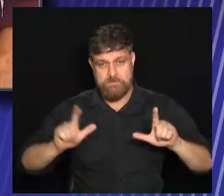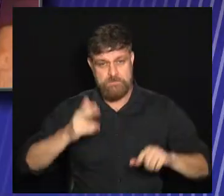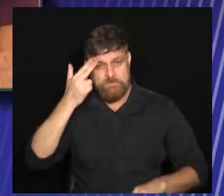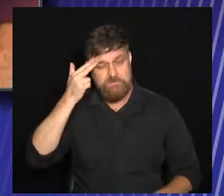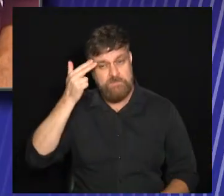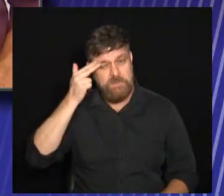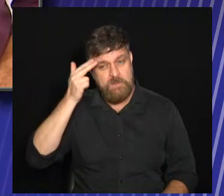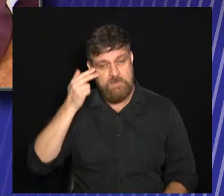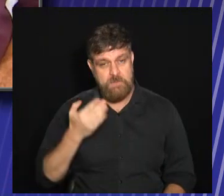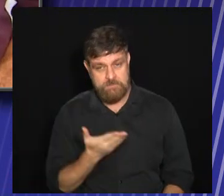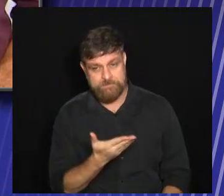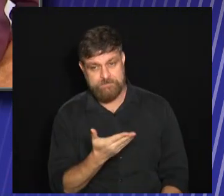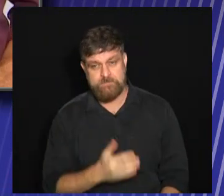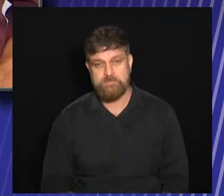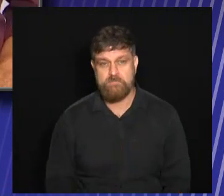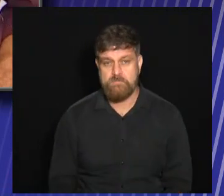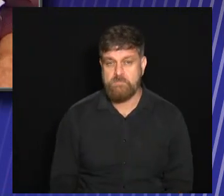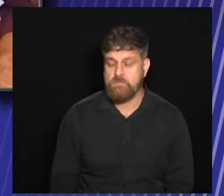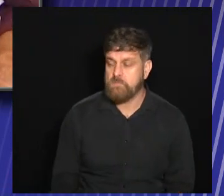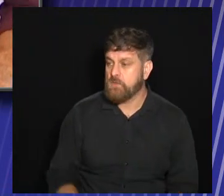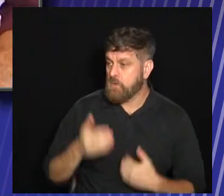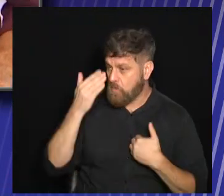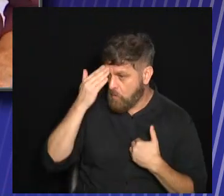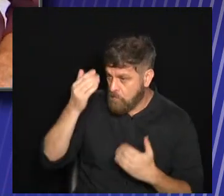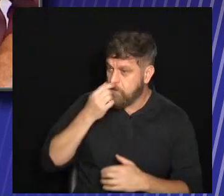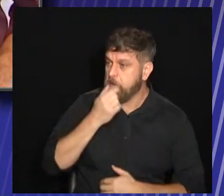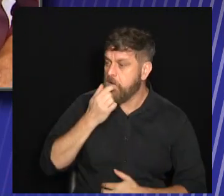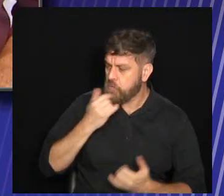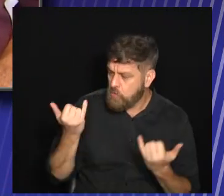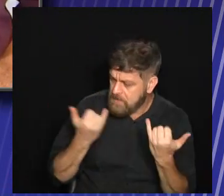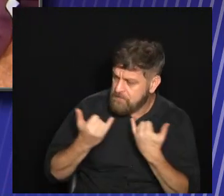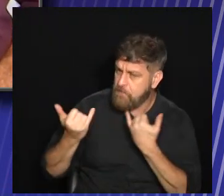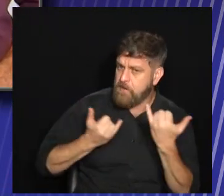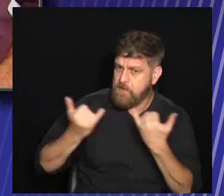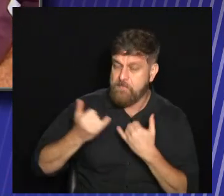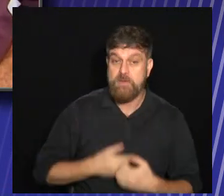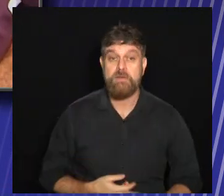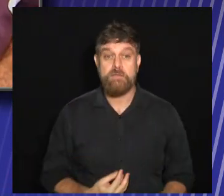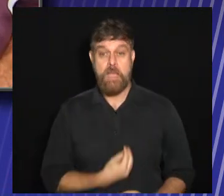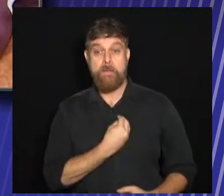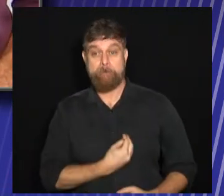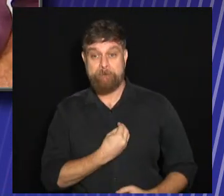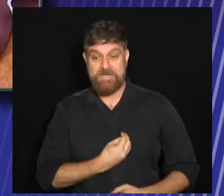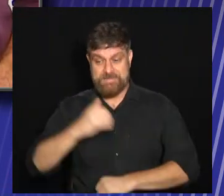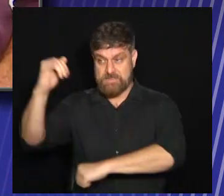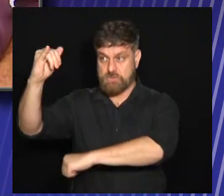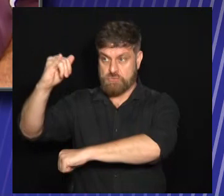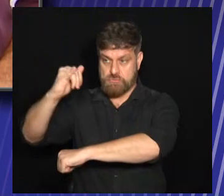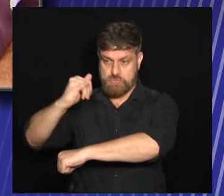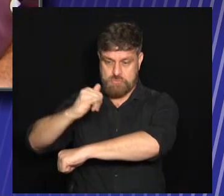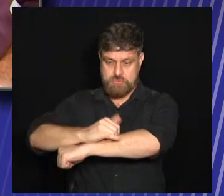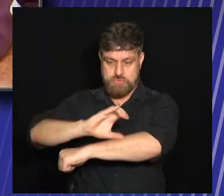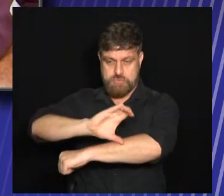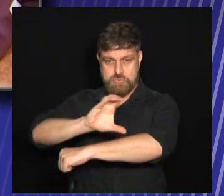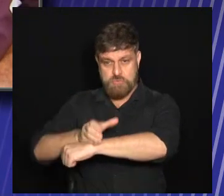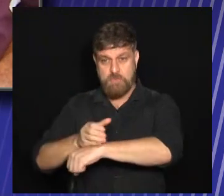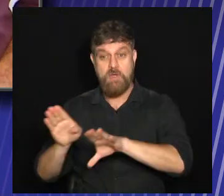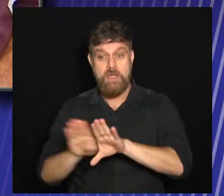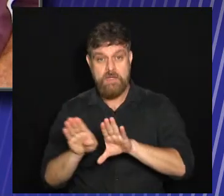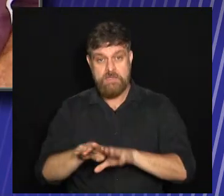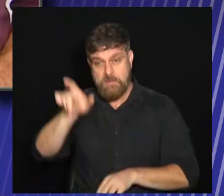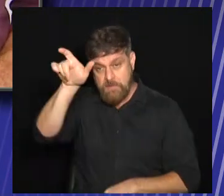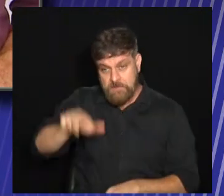Gabriel Castro. Muito obrigado, Rubens, pelas informações diretamente do Parque Viracopos, também ao Maurício,